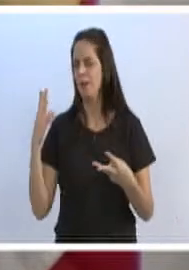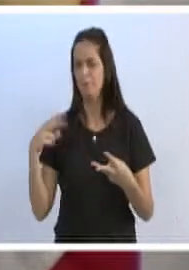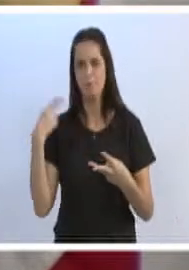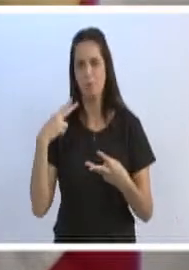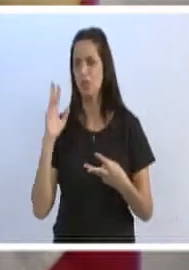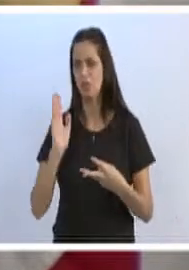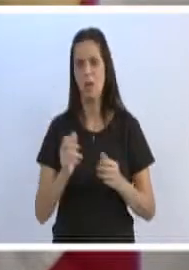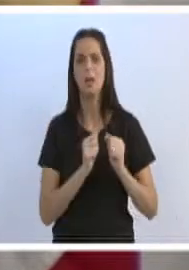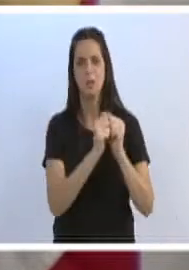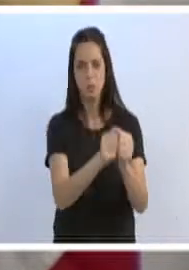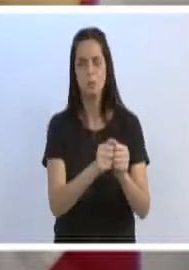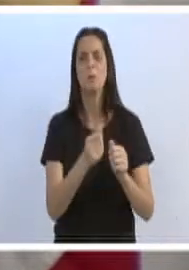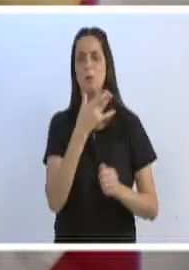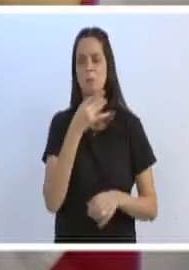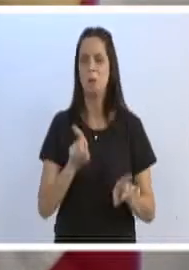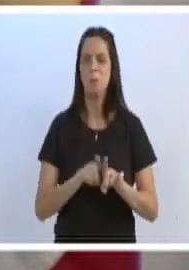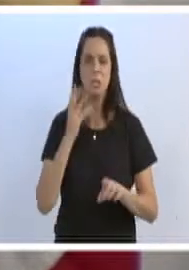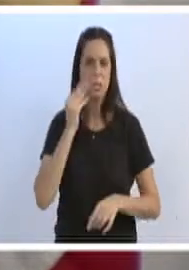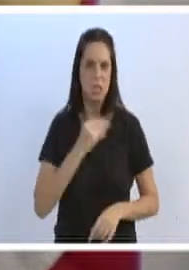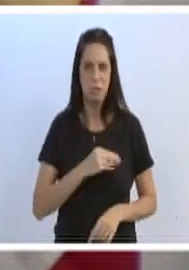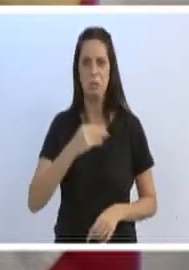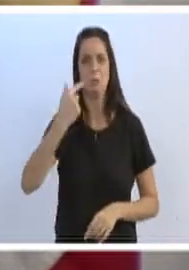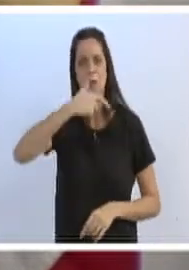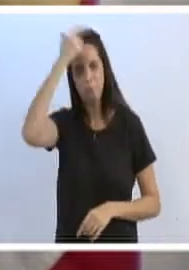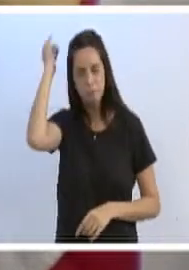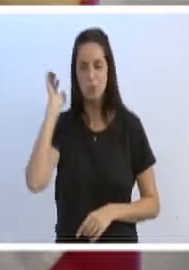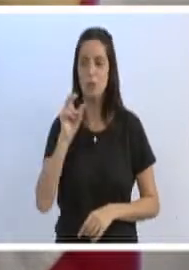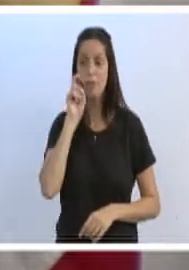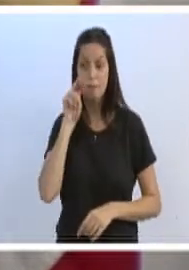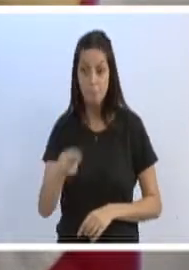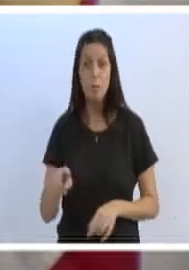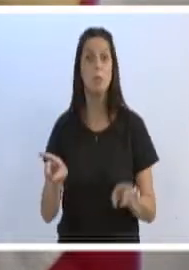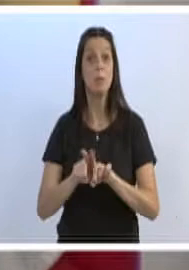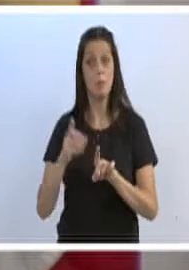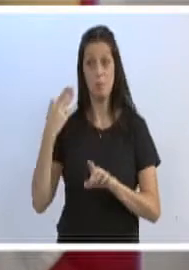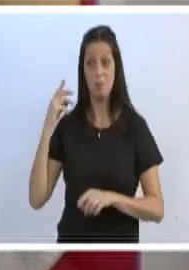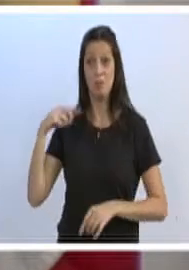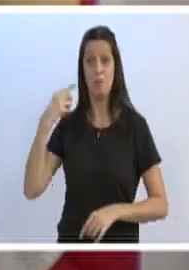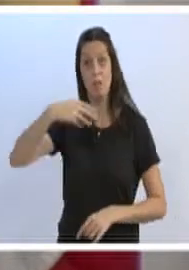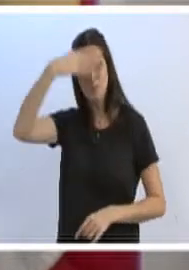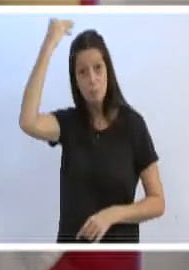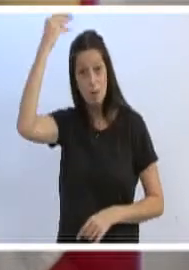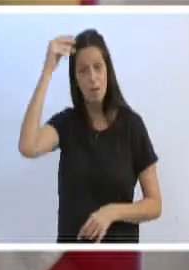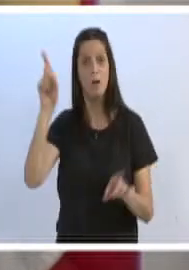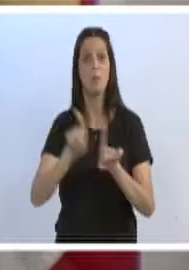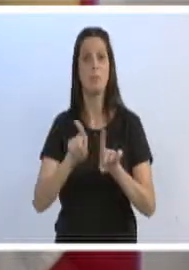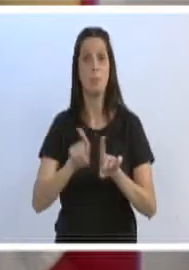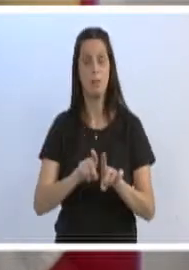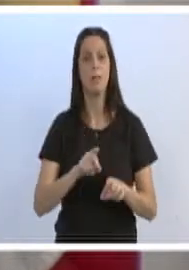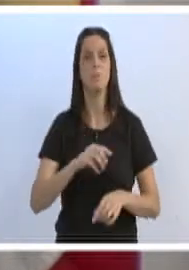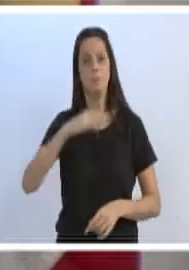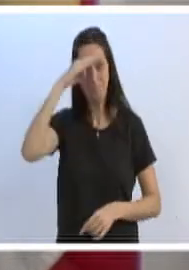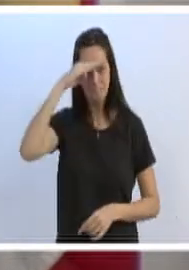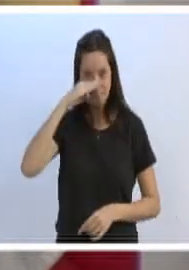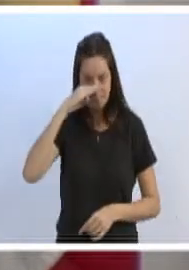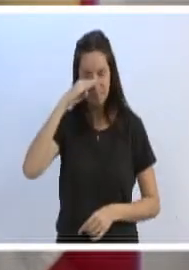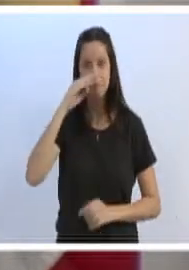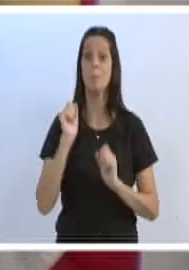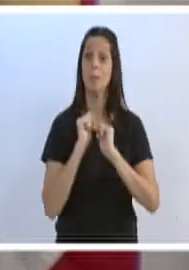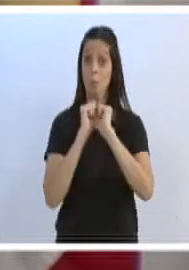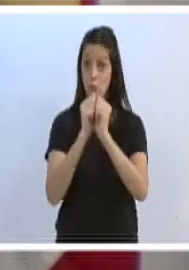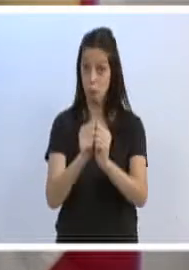nós governadores também estava não lembro mas o deputado ismael também estava presente o deputado jean kuhlmann foge à memória da época